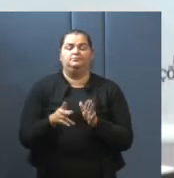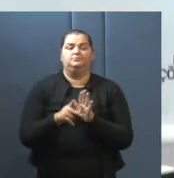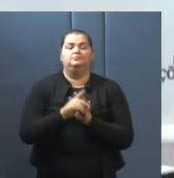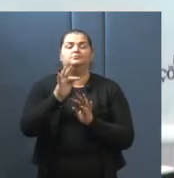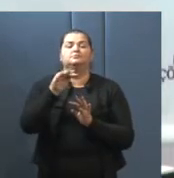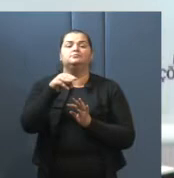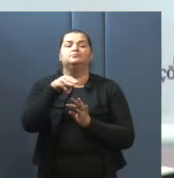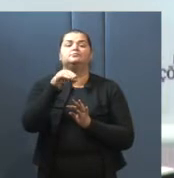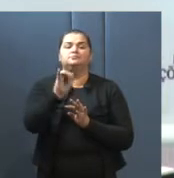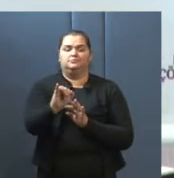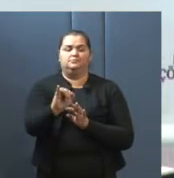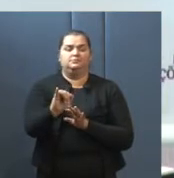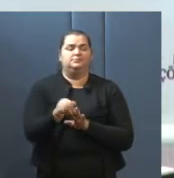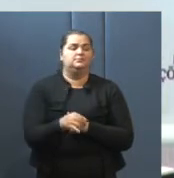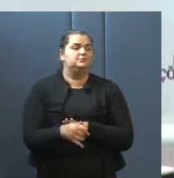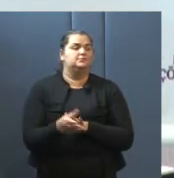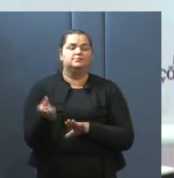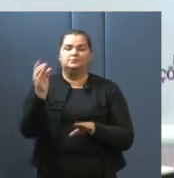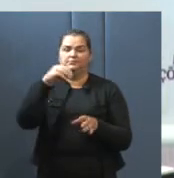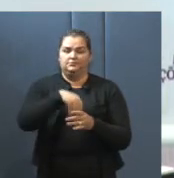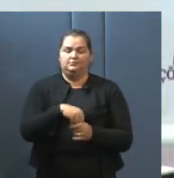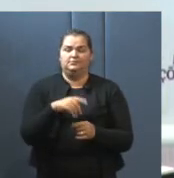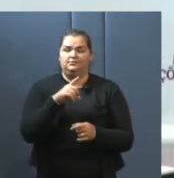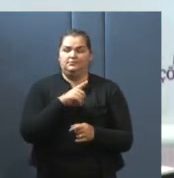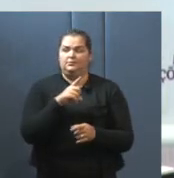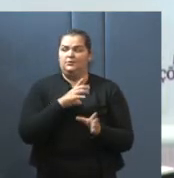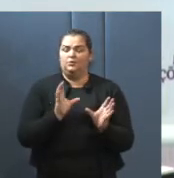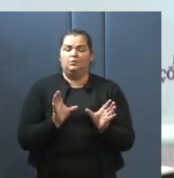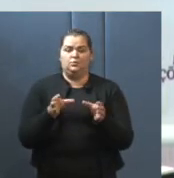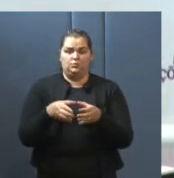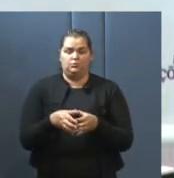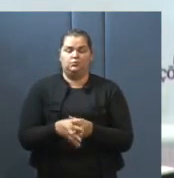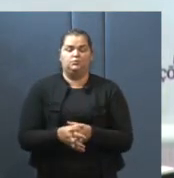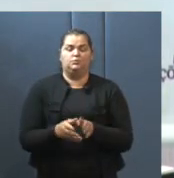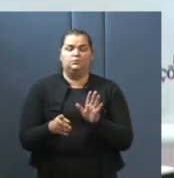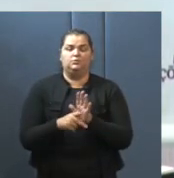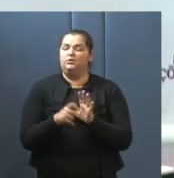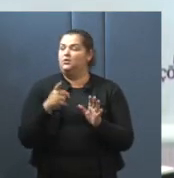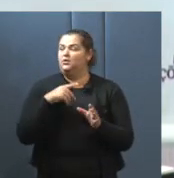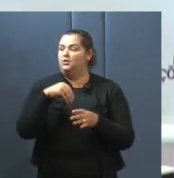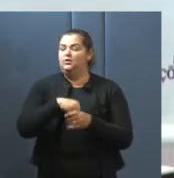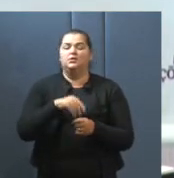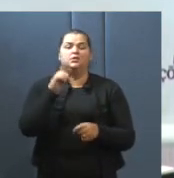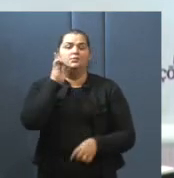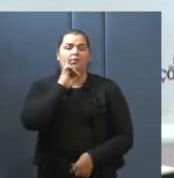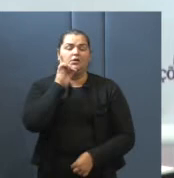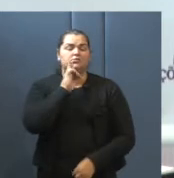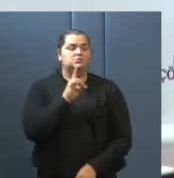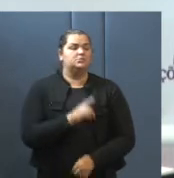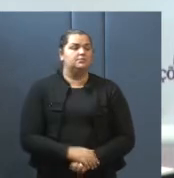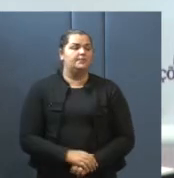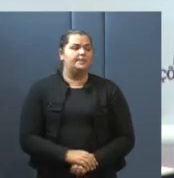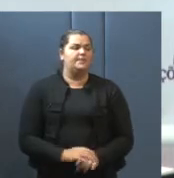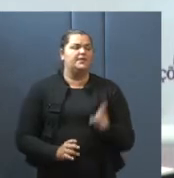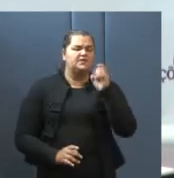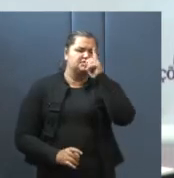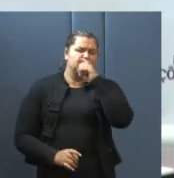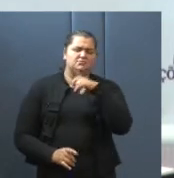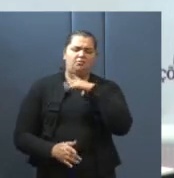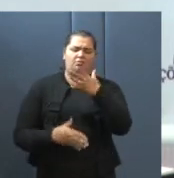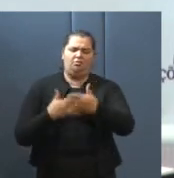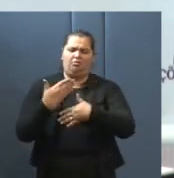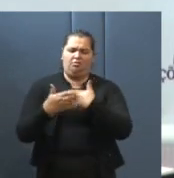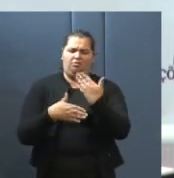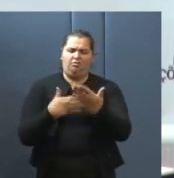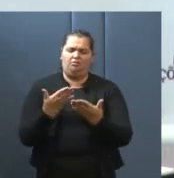FMI, que é a instituição que atua em conjunto com o Clube de Paris. É difícil até você trazer o processo de